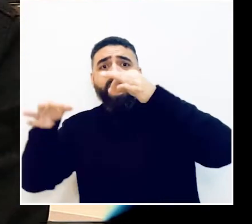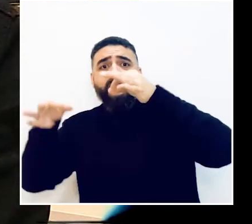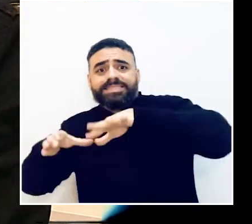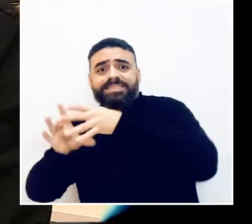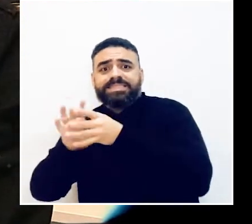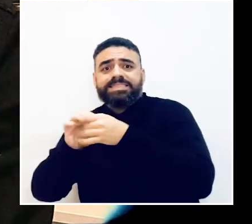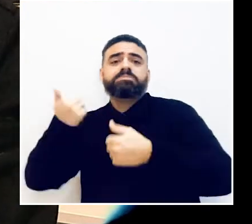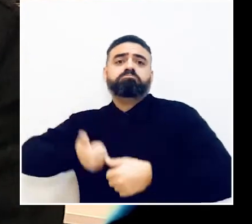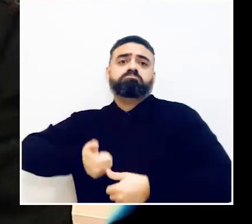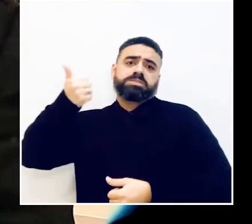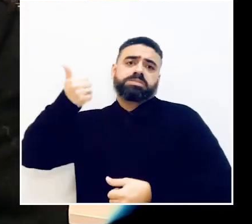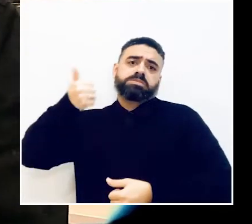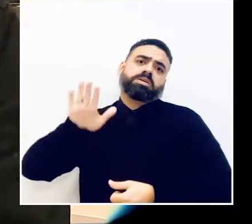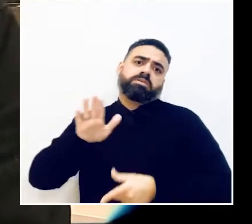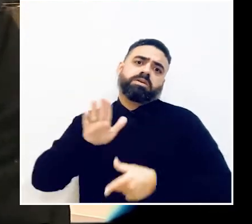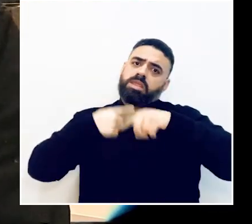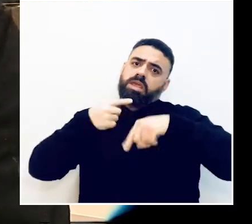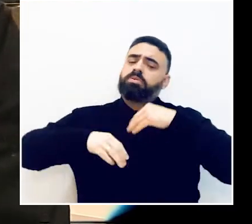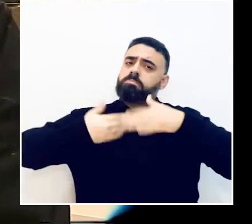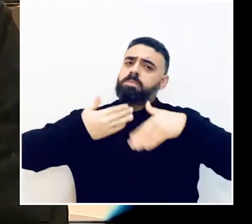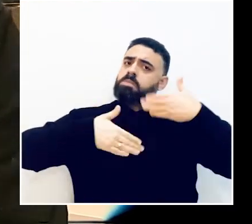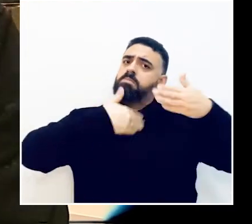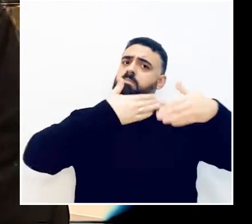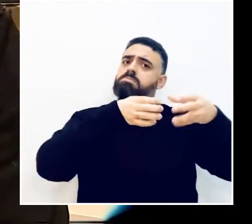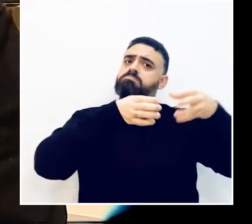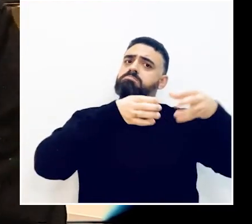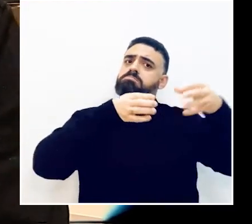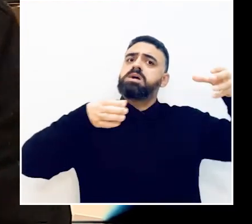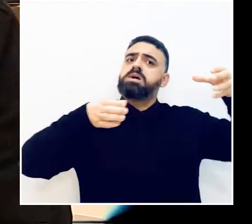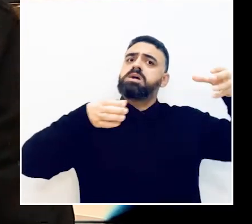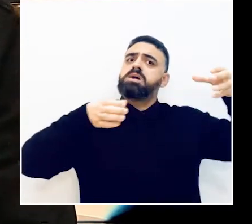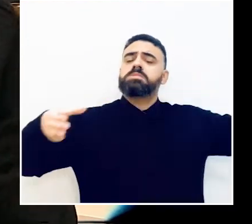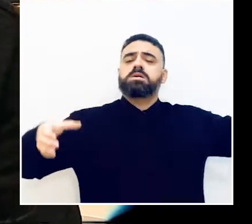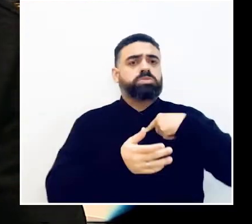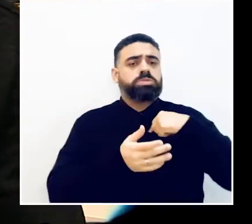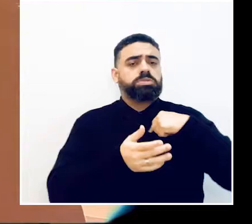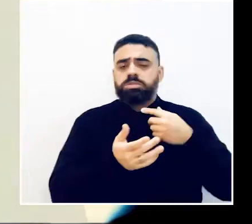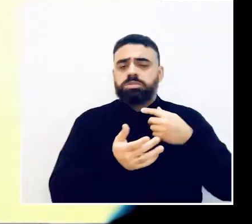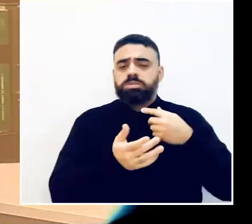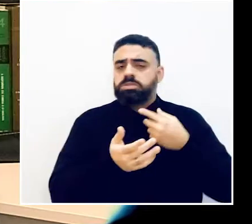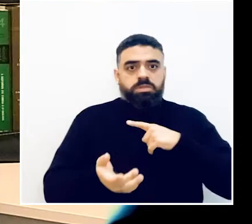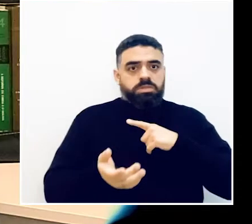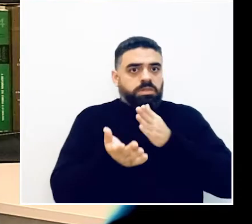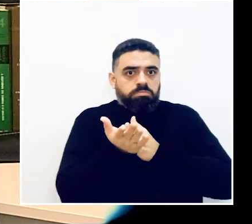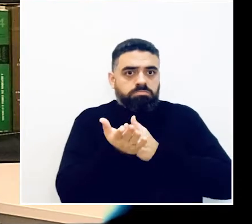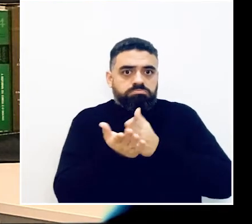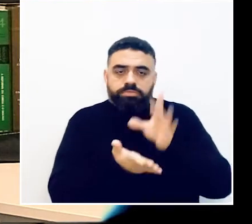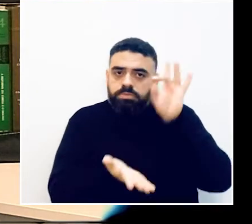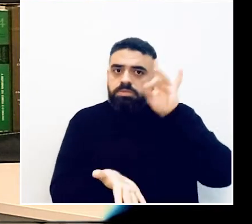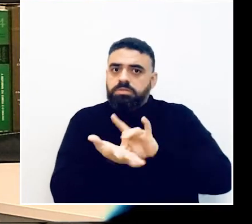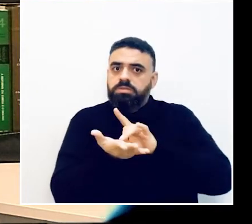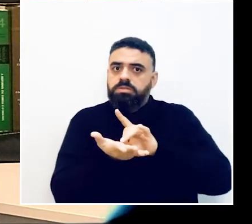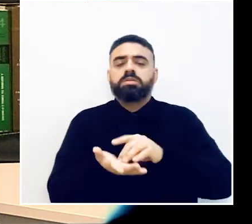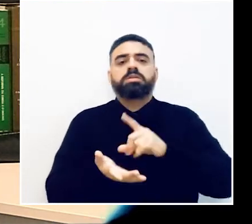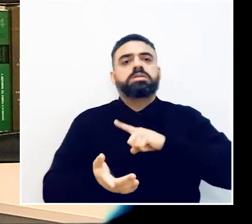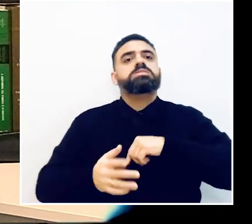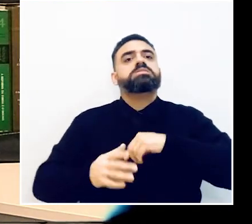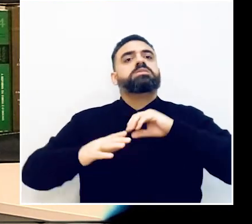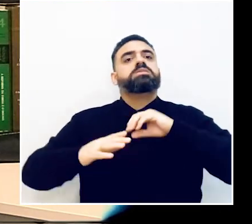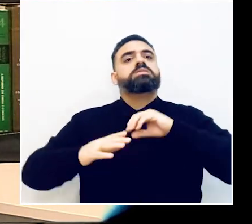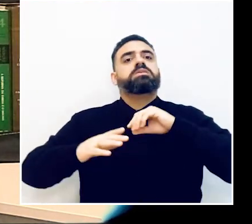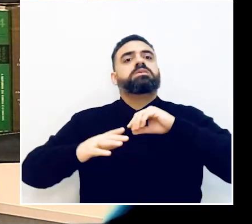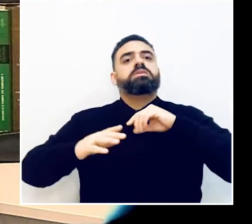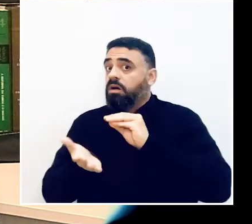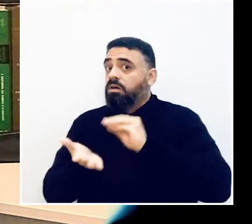começo. E o primeiro passo se envolva numa igreja local. Jamais você vai conseguir ter um ministério de